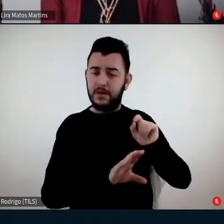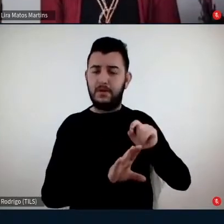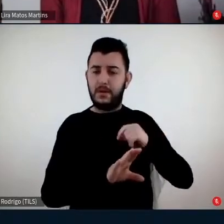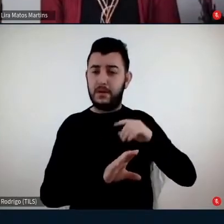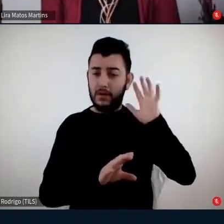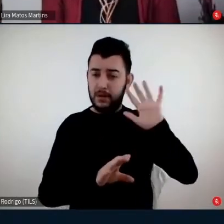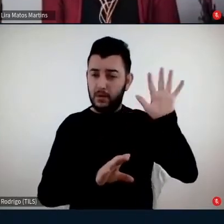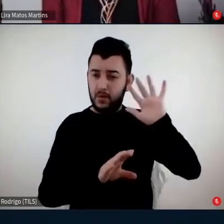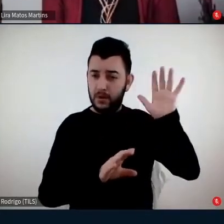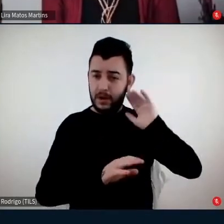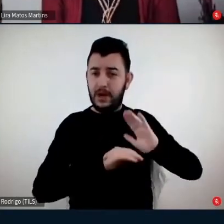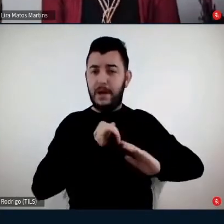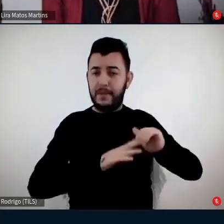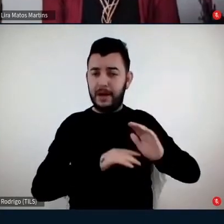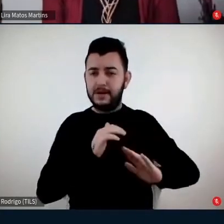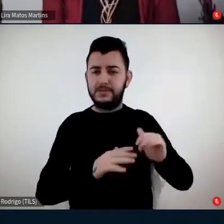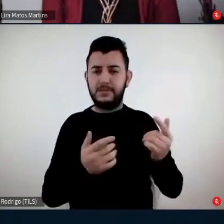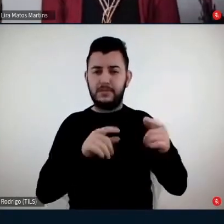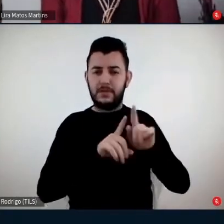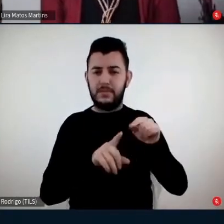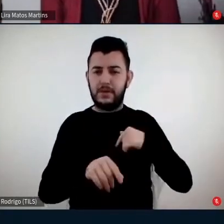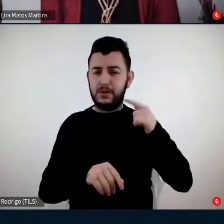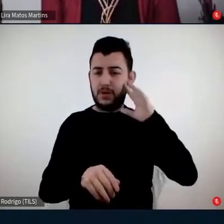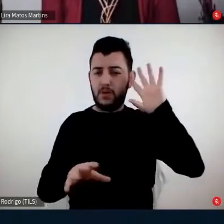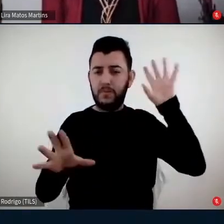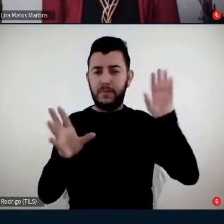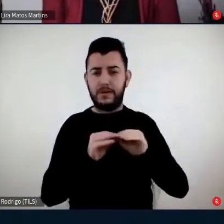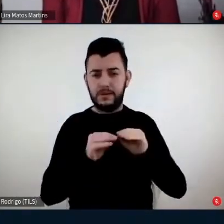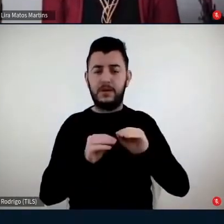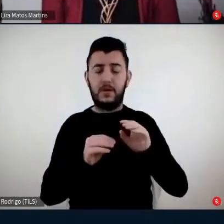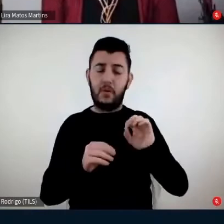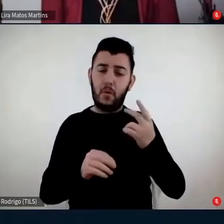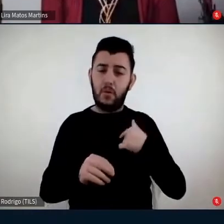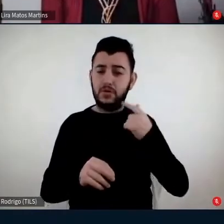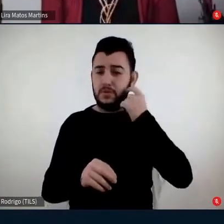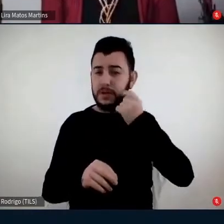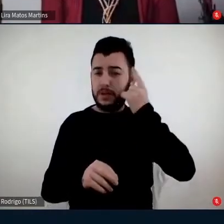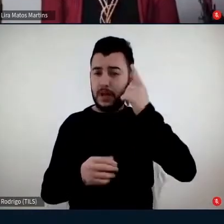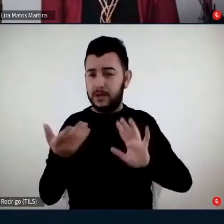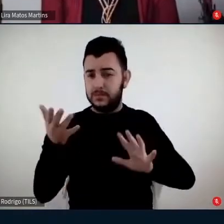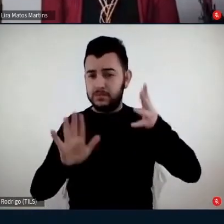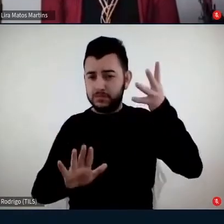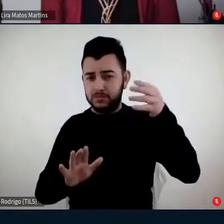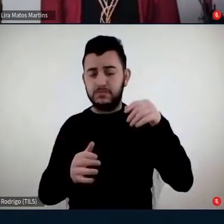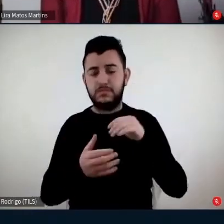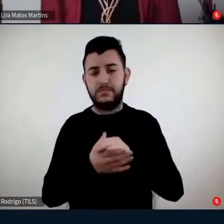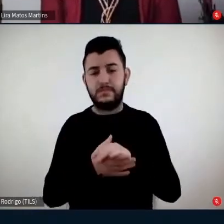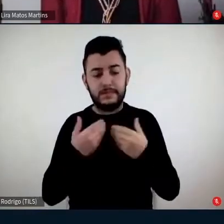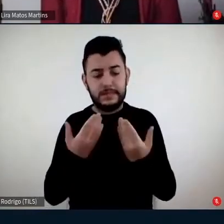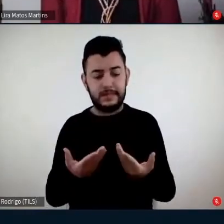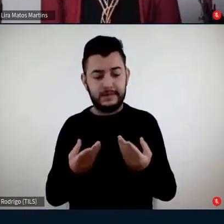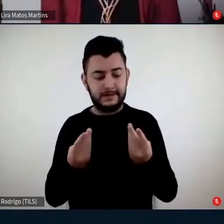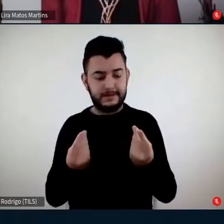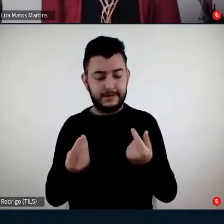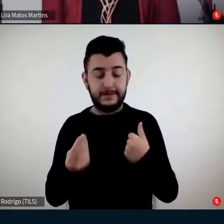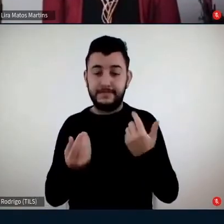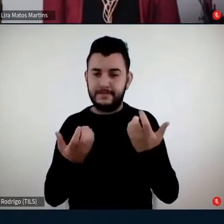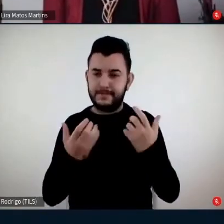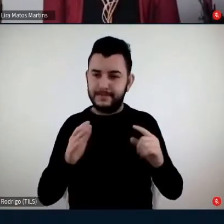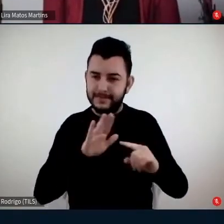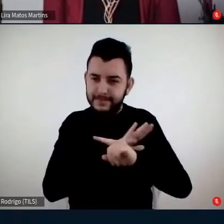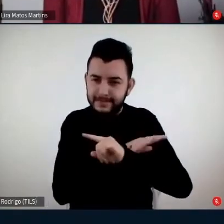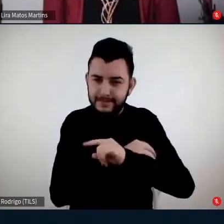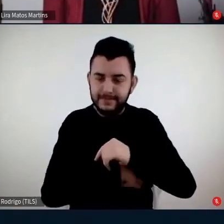de uma compreensão de uma dada realidade, de uma ideia que se tem sobre um fenômeno, né? Então, eu queria agora te fazer